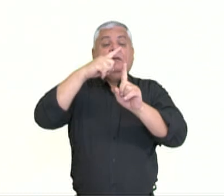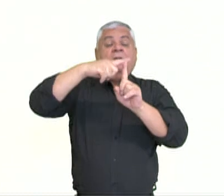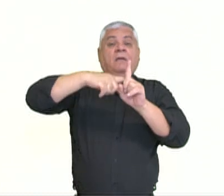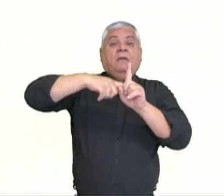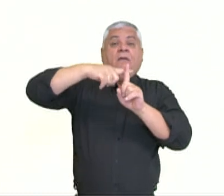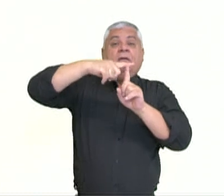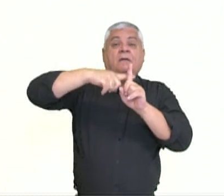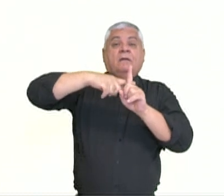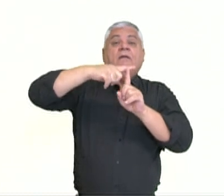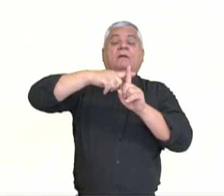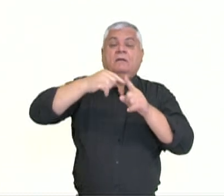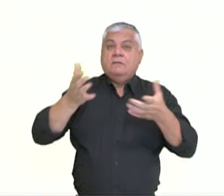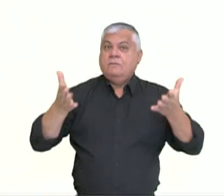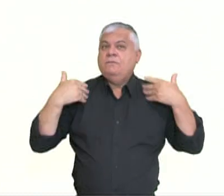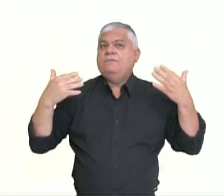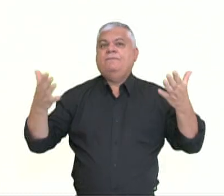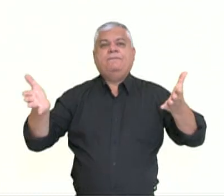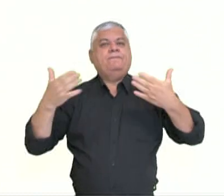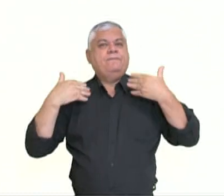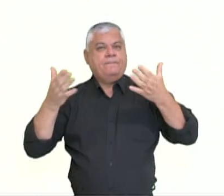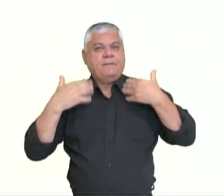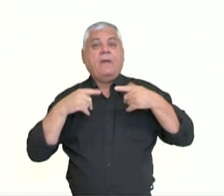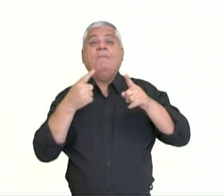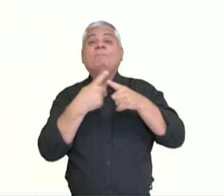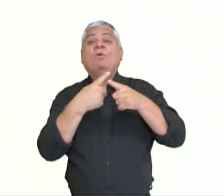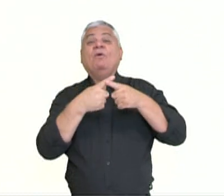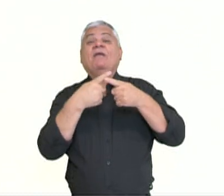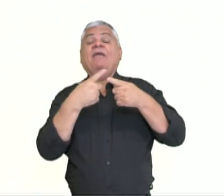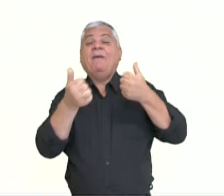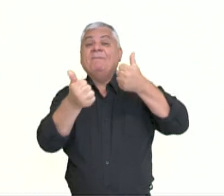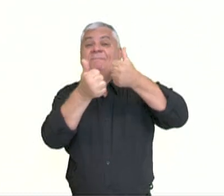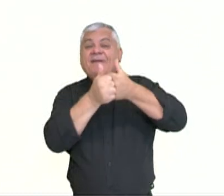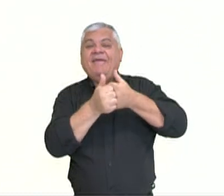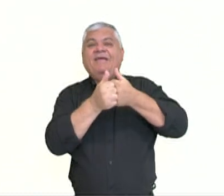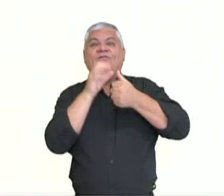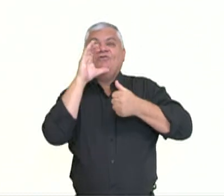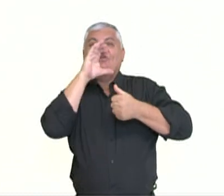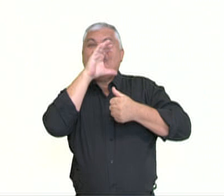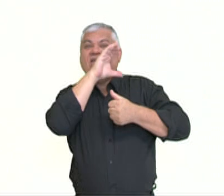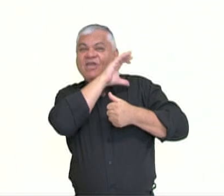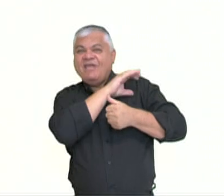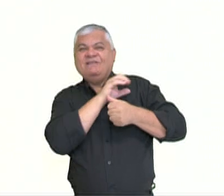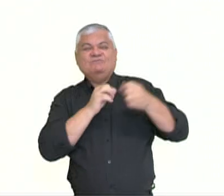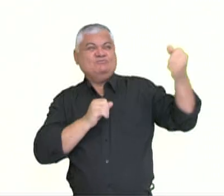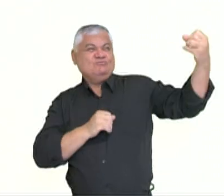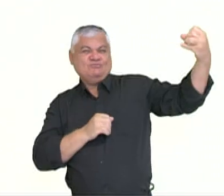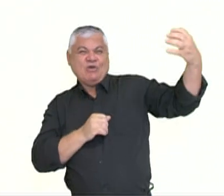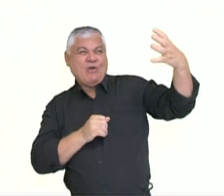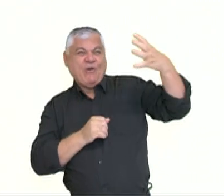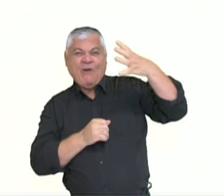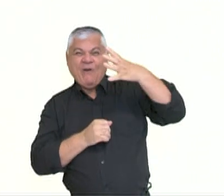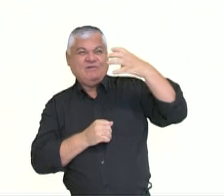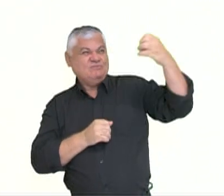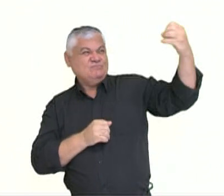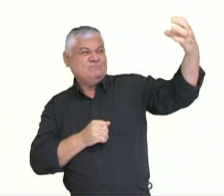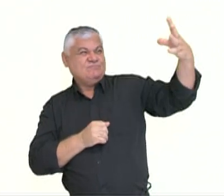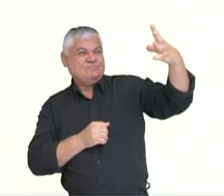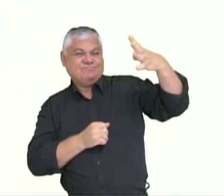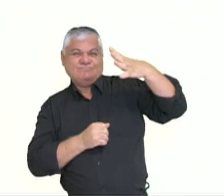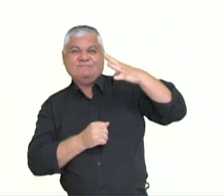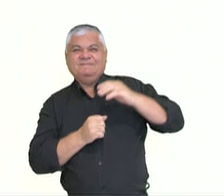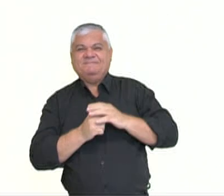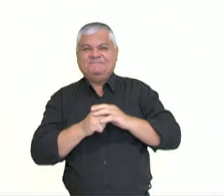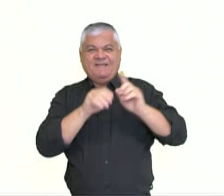são elevadas também, porque está numa área mais aquecida do planeta, né? Uma área que o Sol aquece mais, que é a região